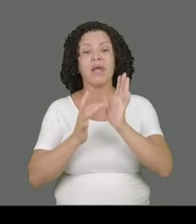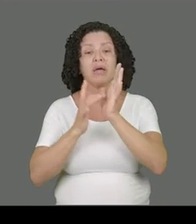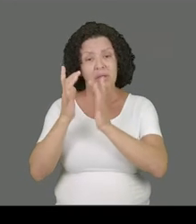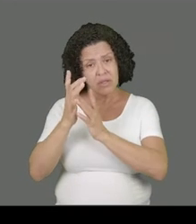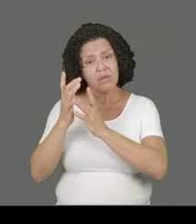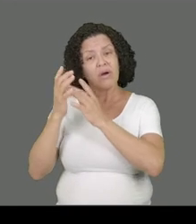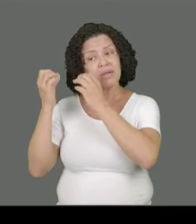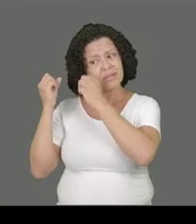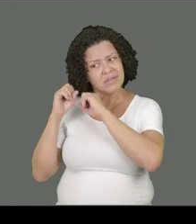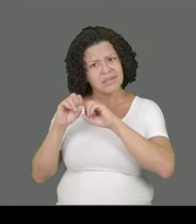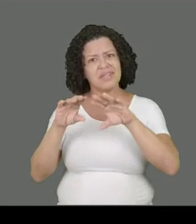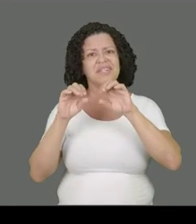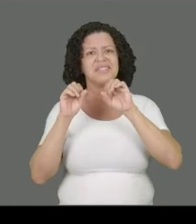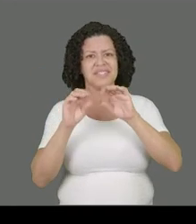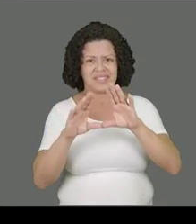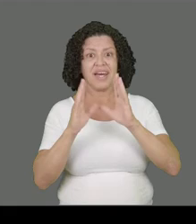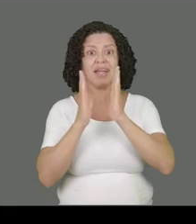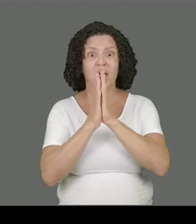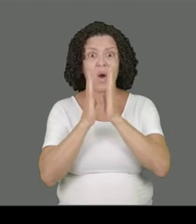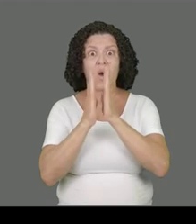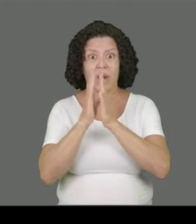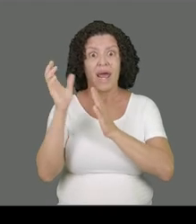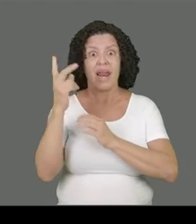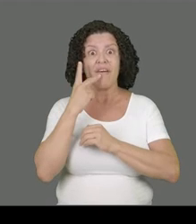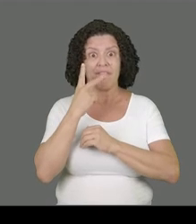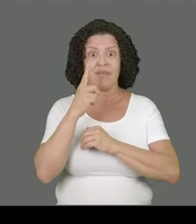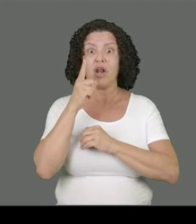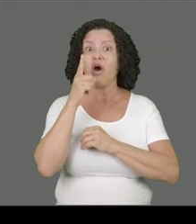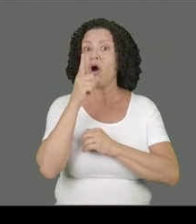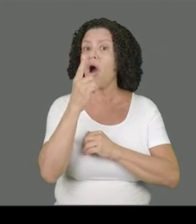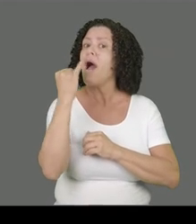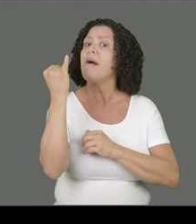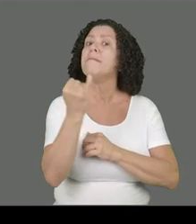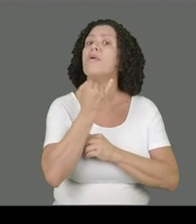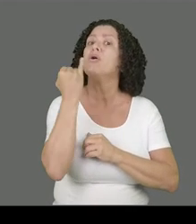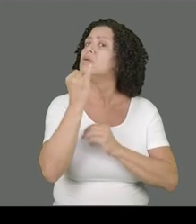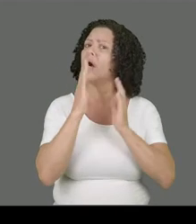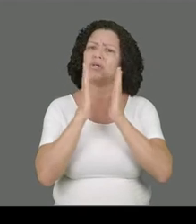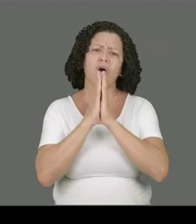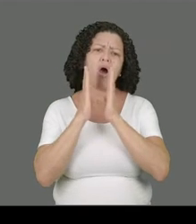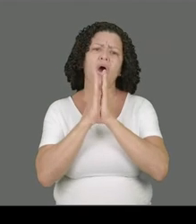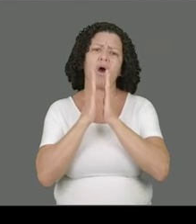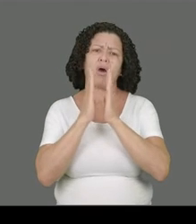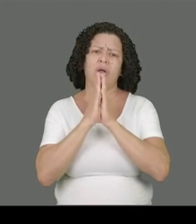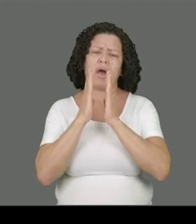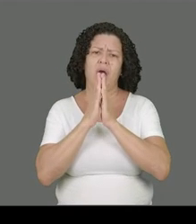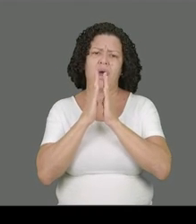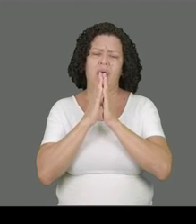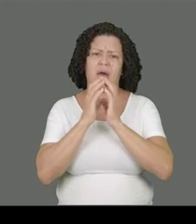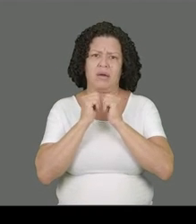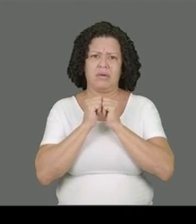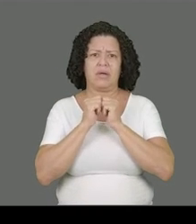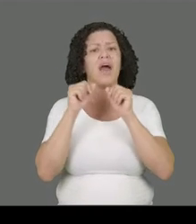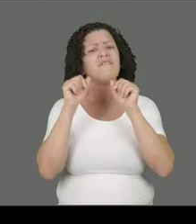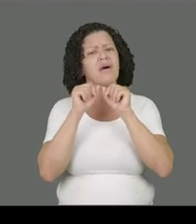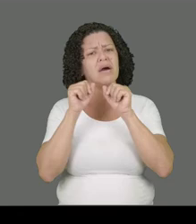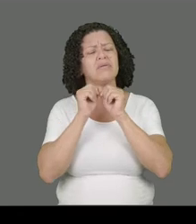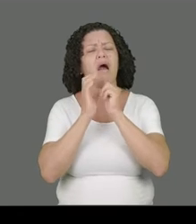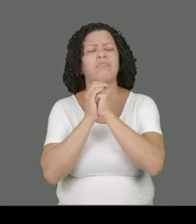podemos. Jesus nos ensina a orar. Ele diz para nós que é importante que oremos e